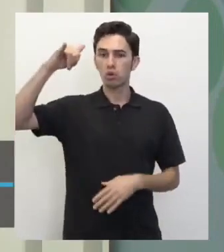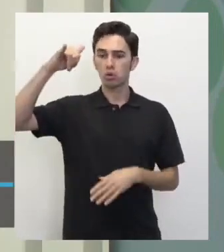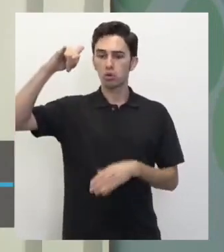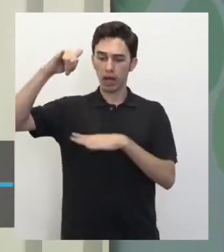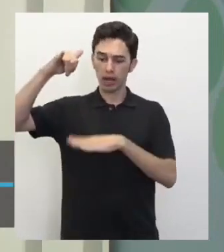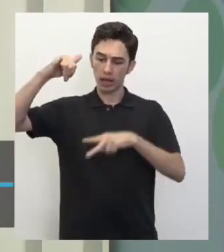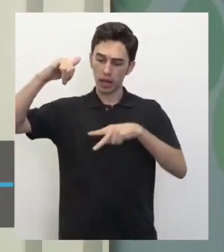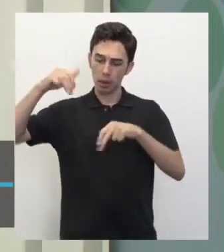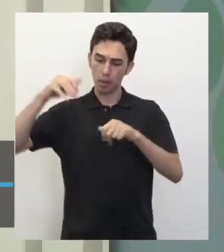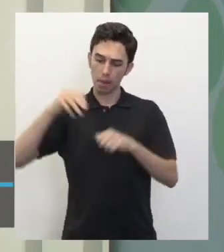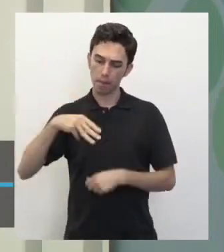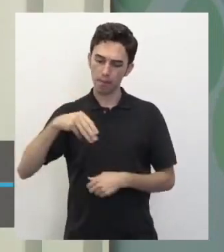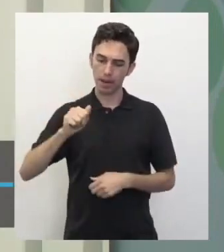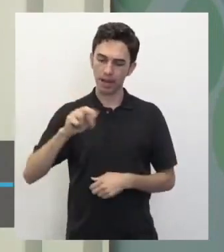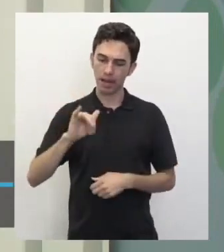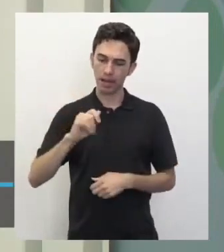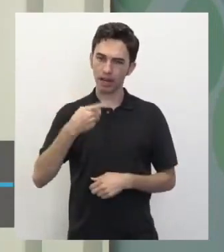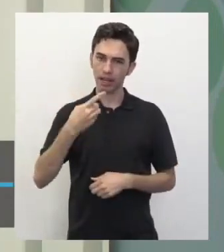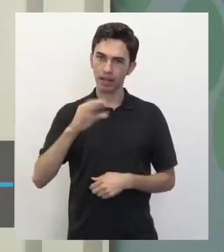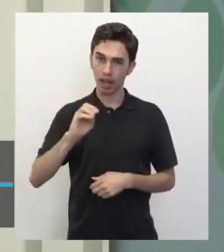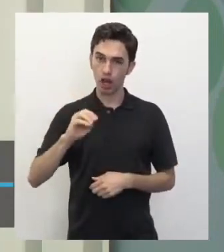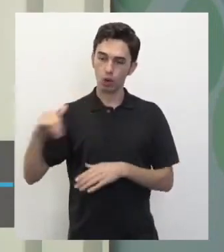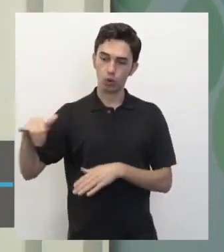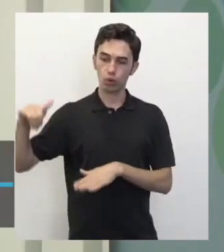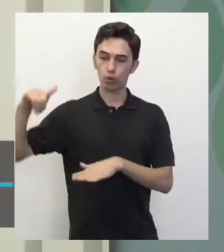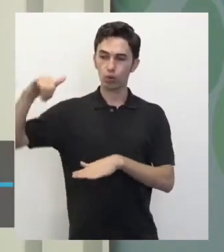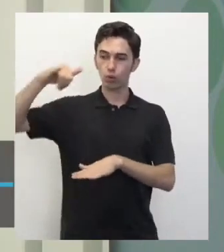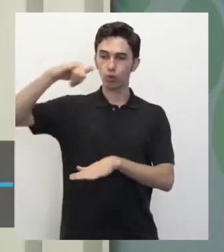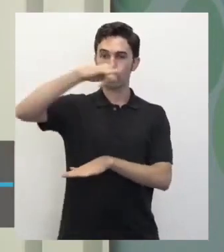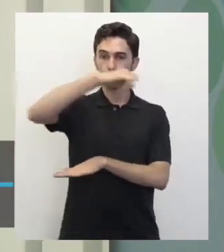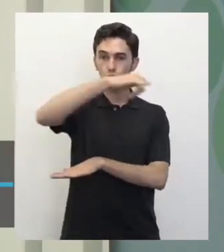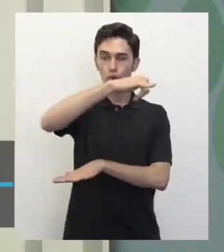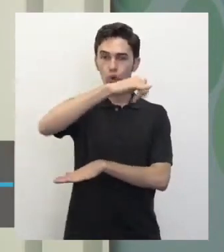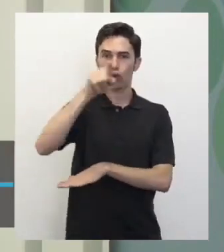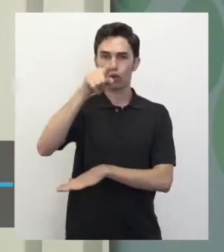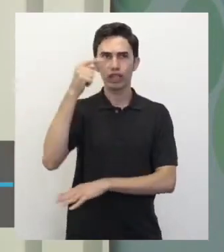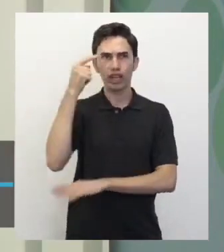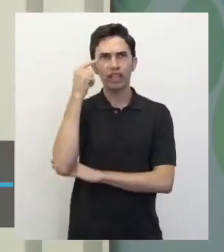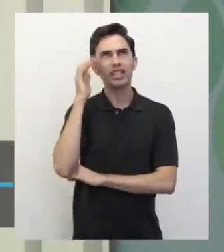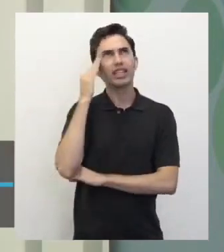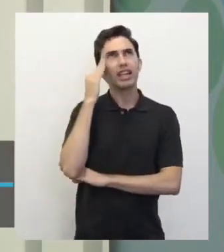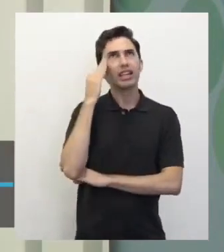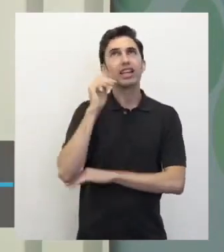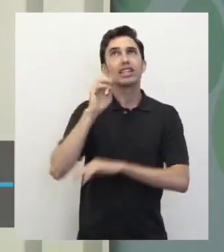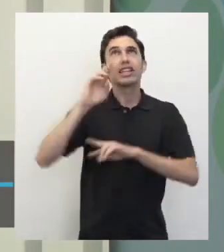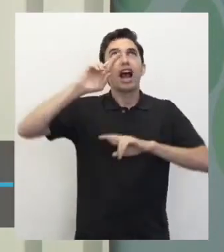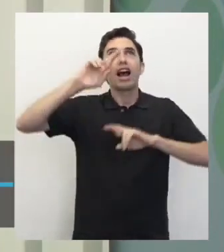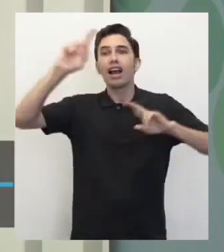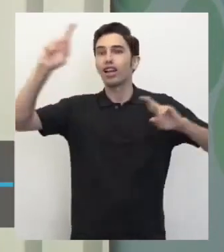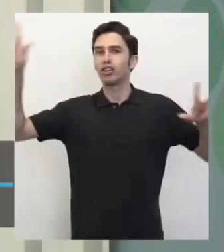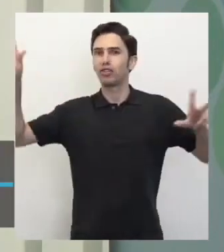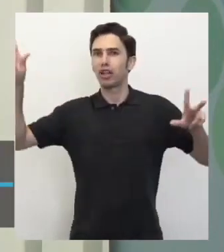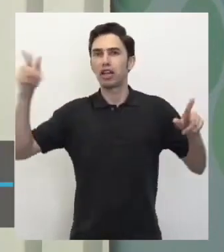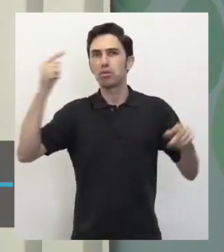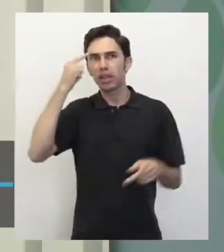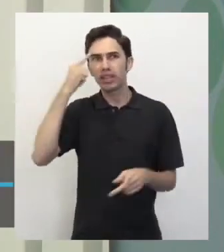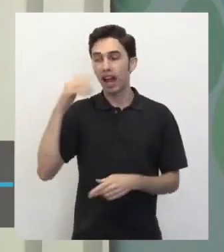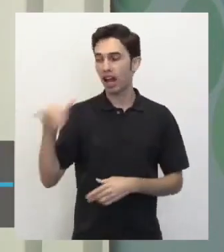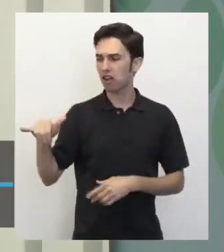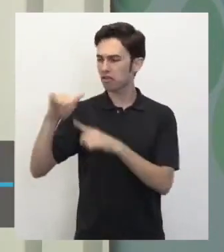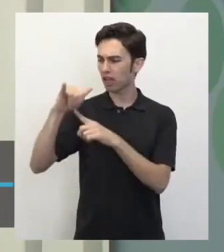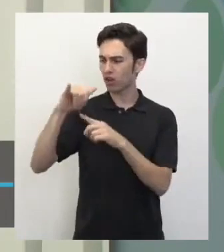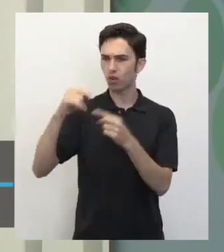Maranhão, é um avião sobrevoando o Maranhão. Você não pode querer que o avião signifique outra coisa além do